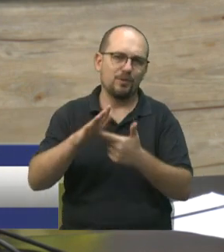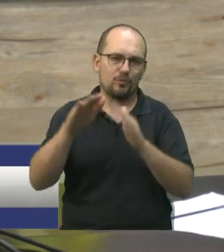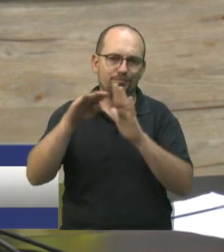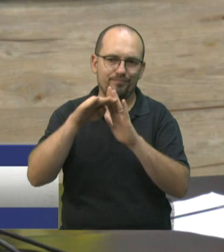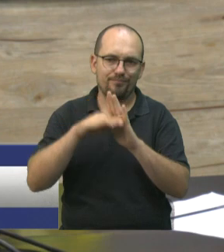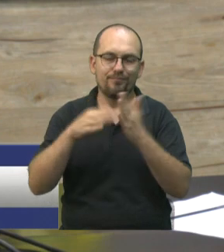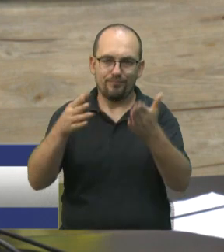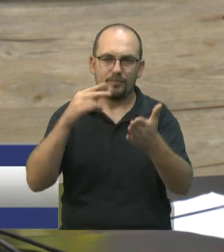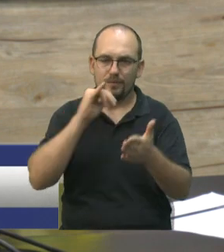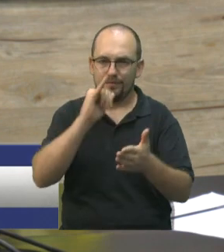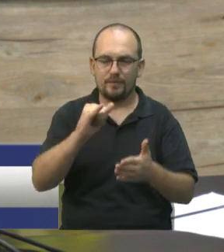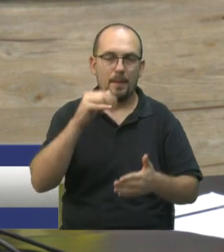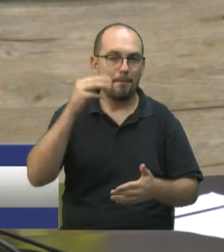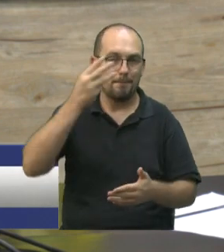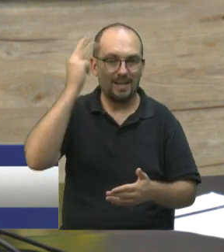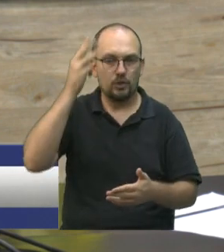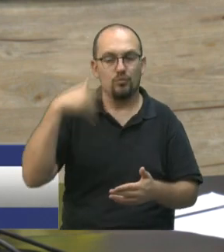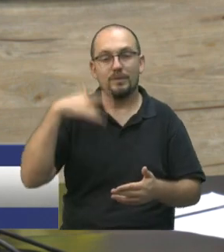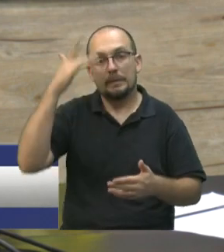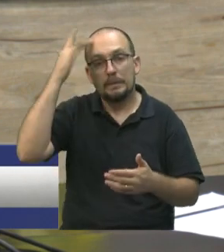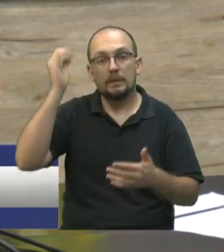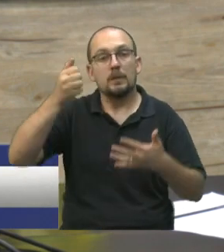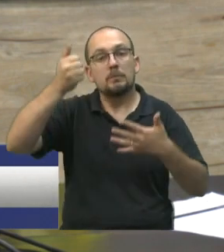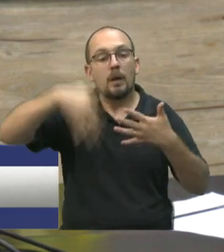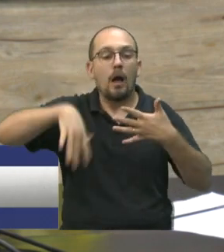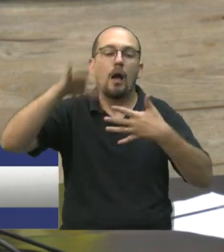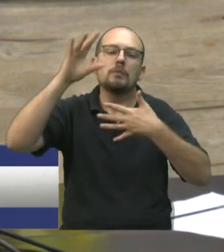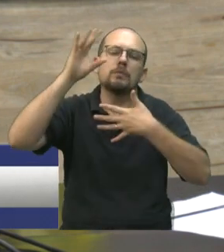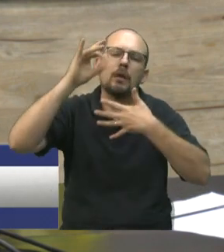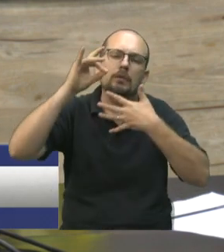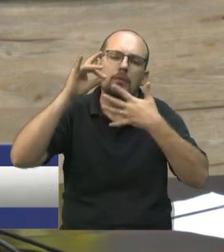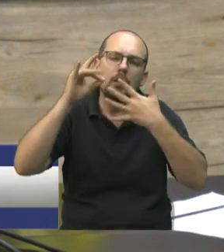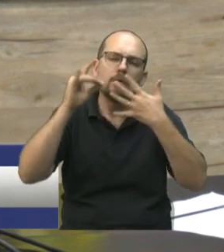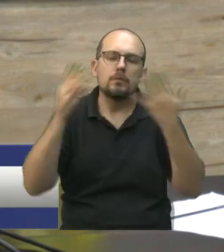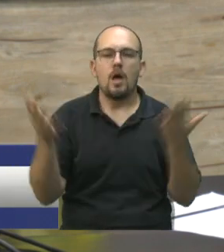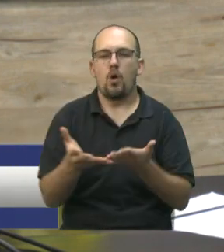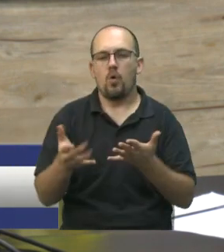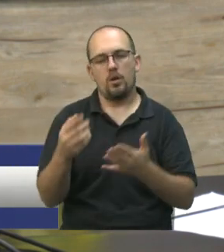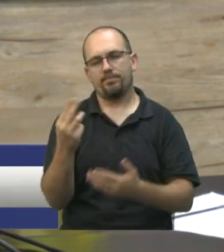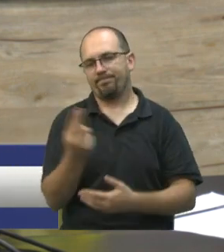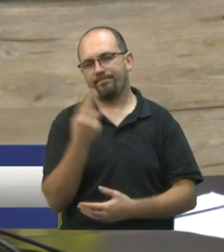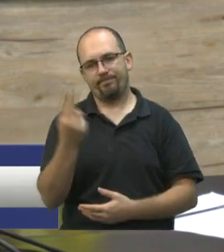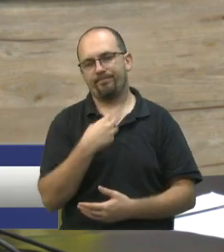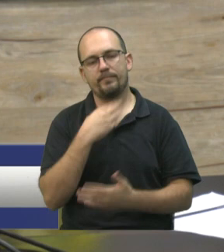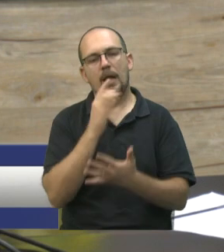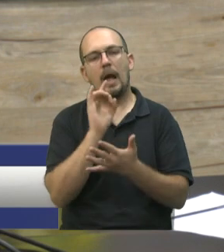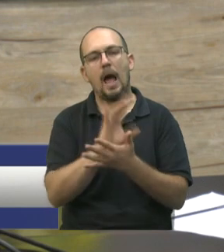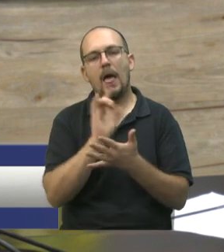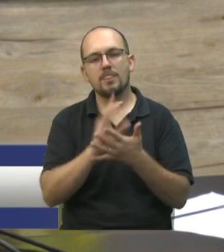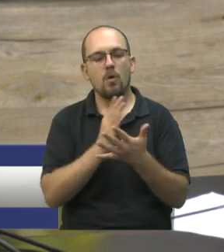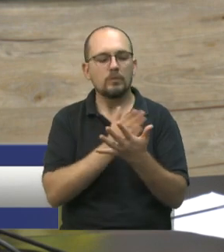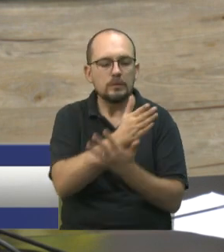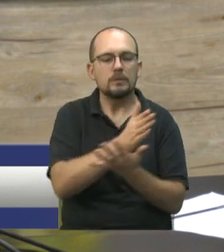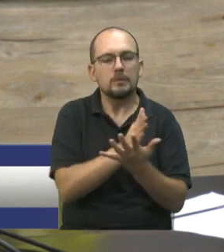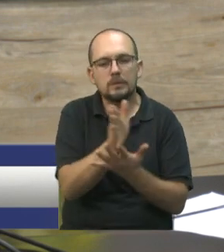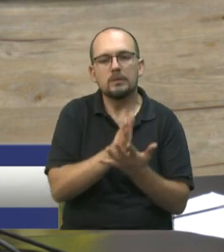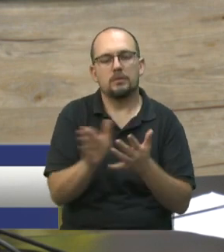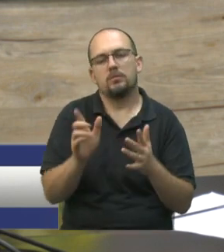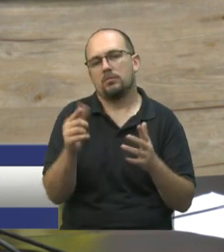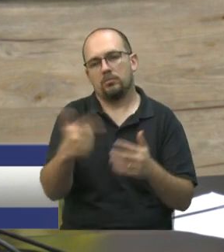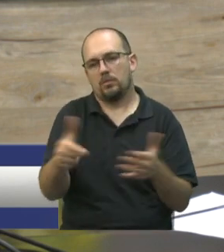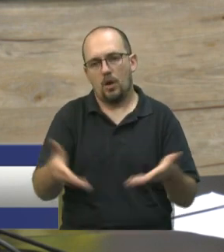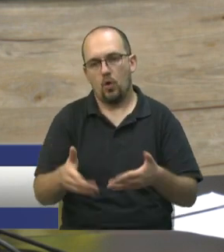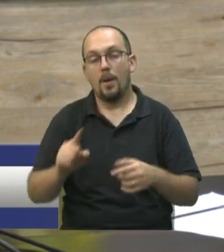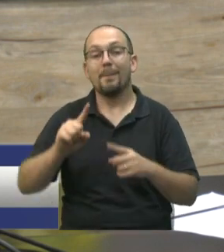vereador Matheus, eu não tenho como te narrar agora de forma analítica aonde está alocado cada investimento desse. Mas dentro